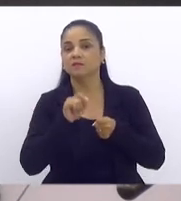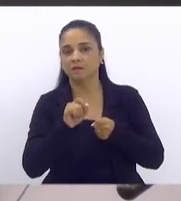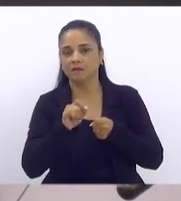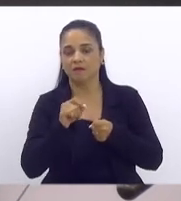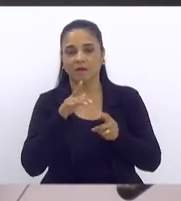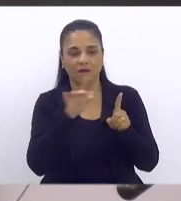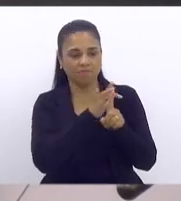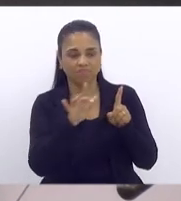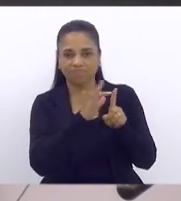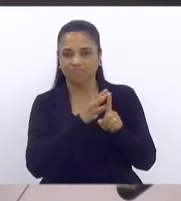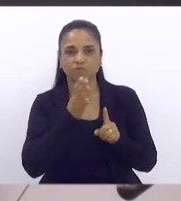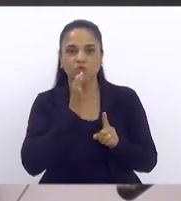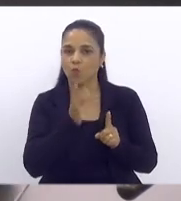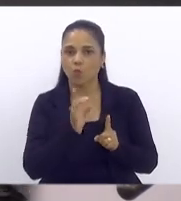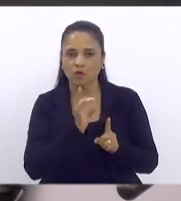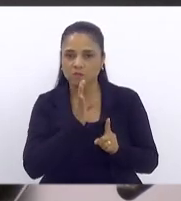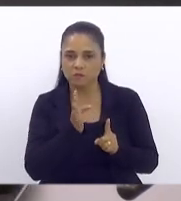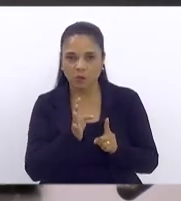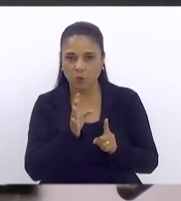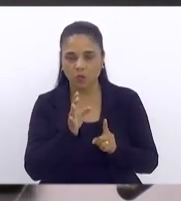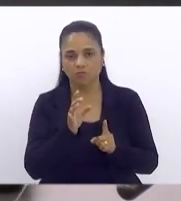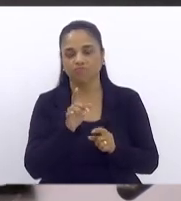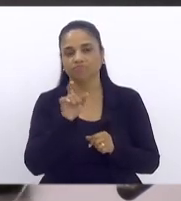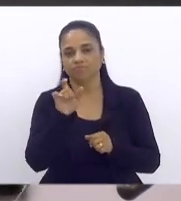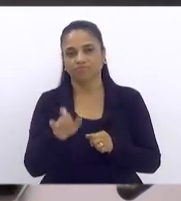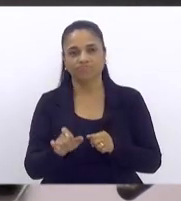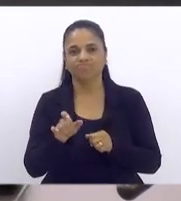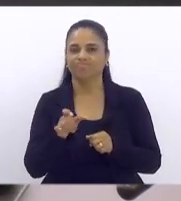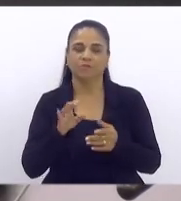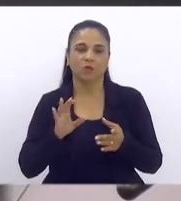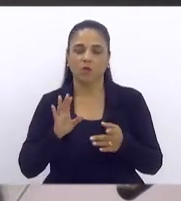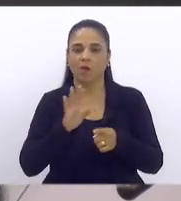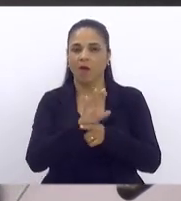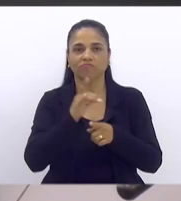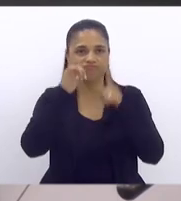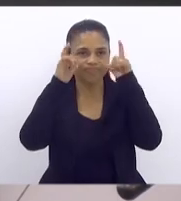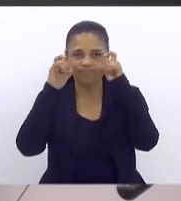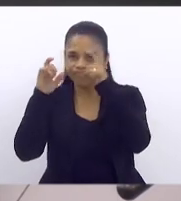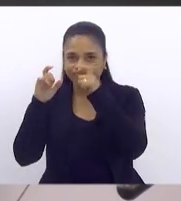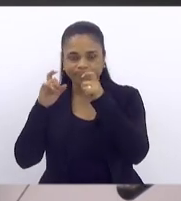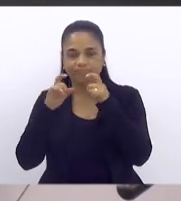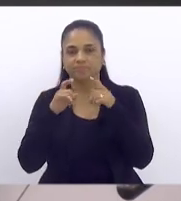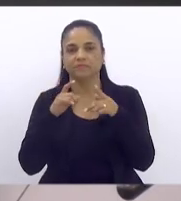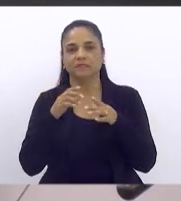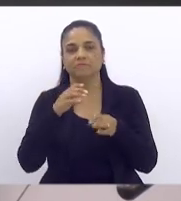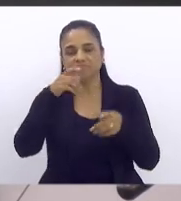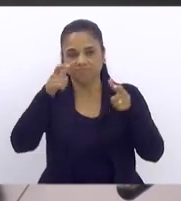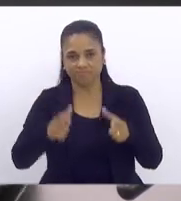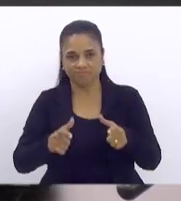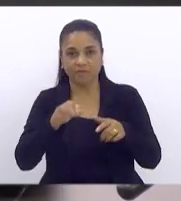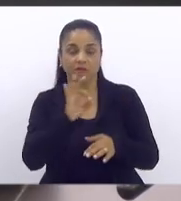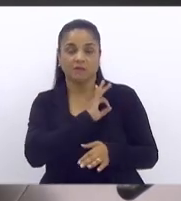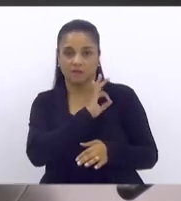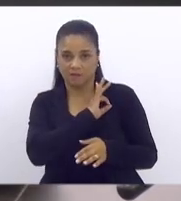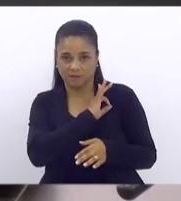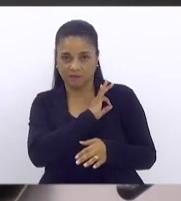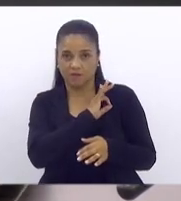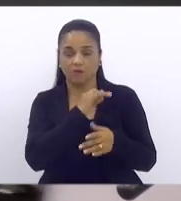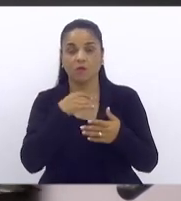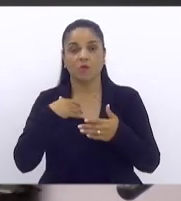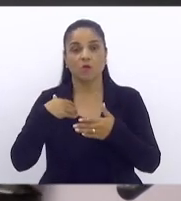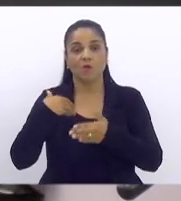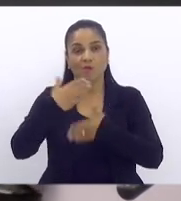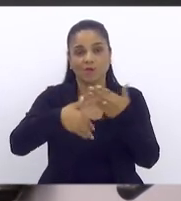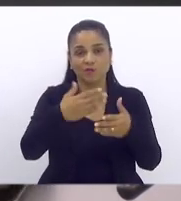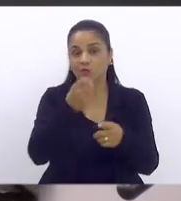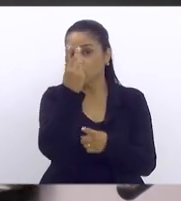ter condições de reconhecer o acusado, não corroborando o reconhecimento fotográfico realizado em sede policial à época dos fatos. Mas fato é que esse processo durou